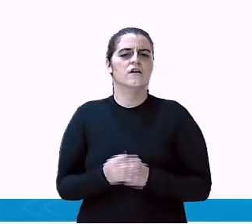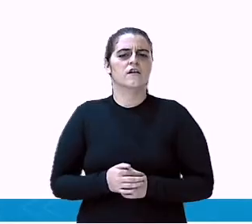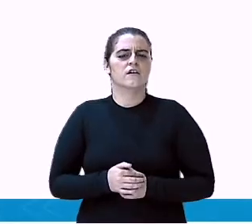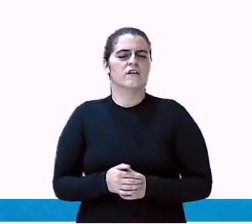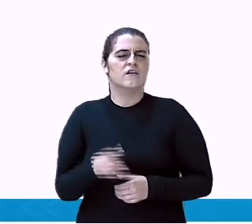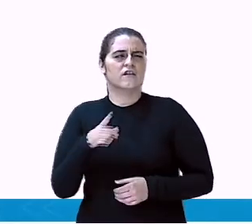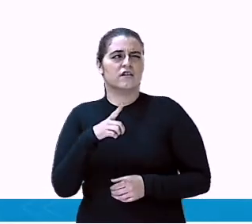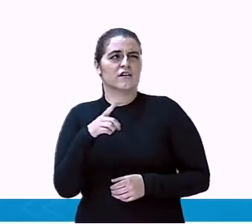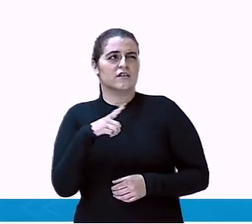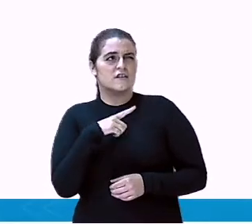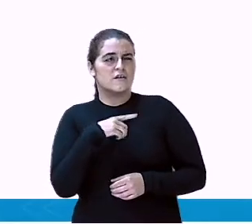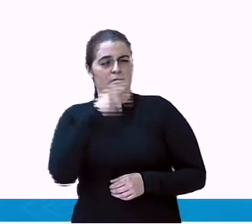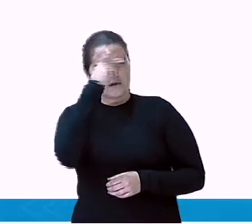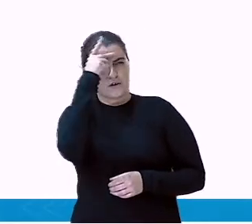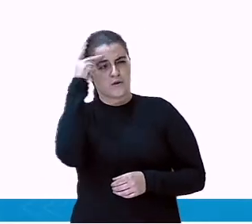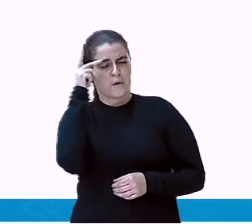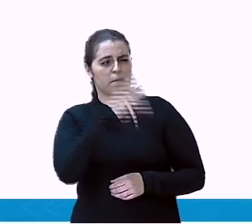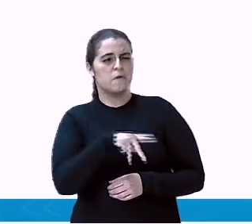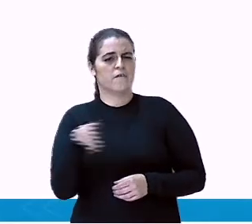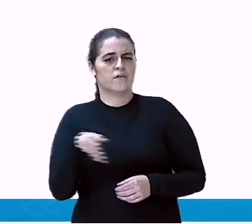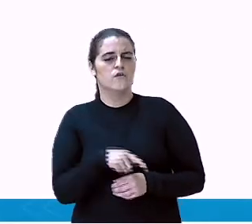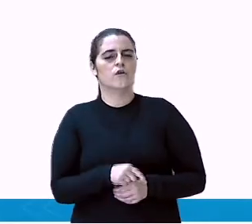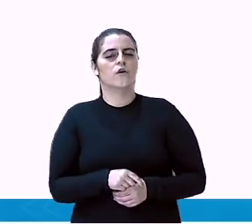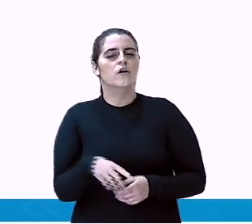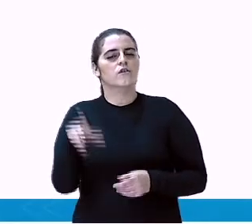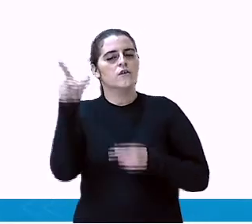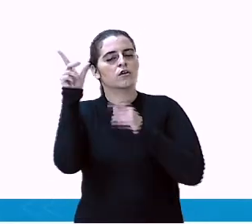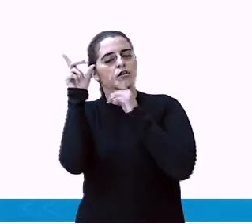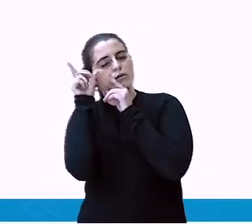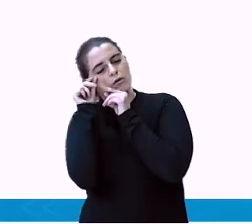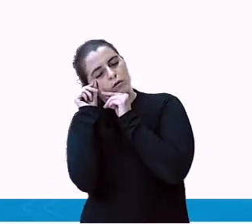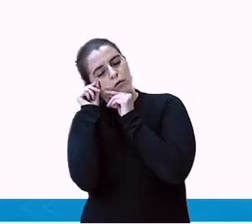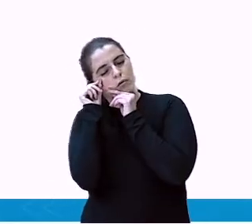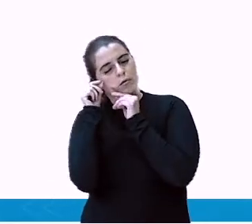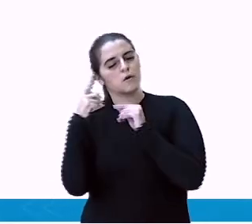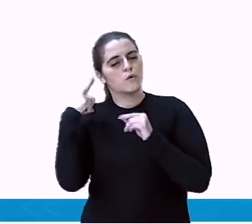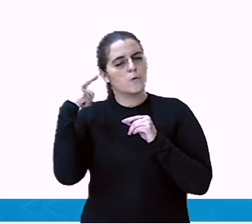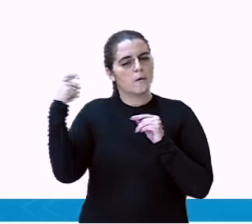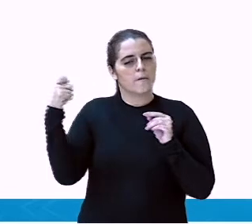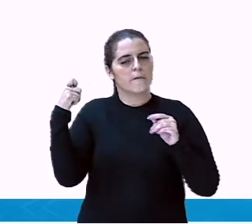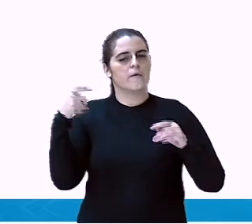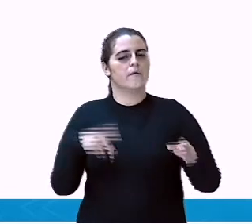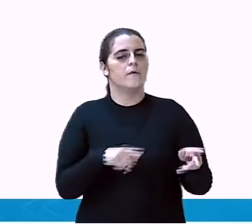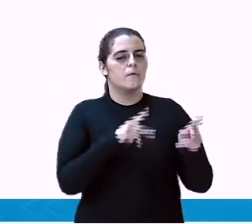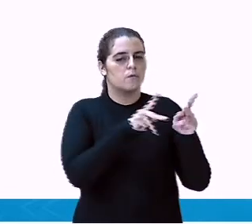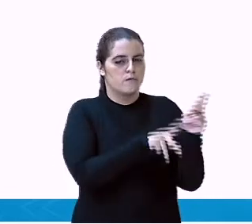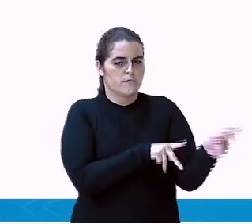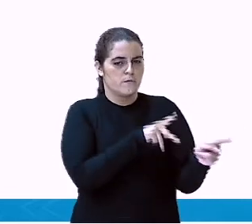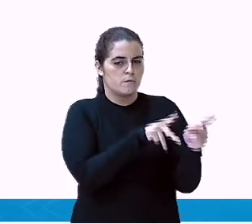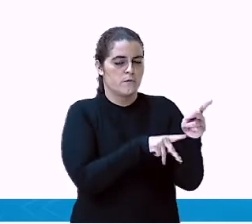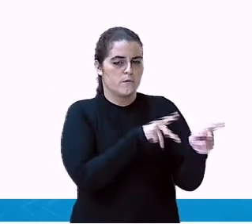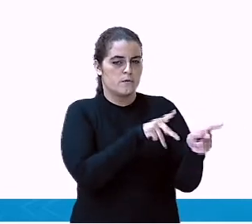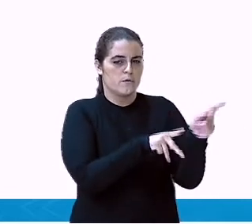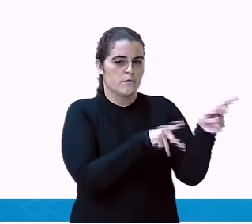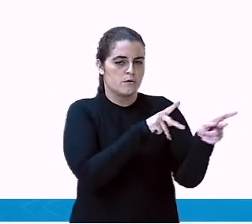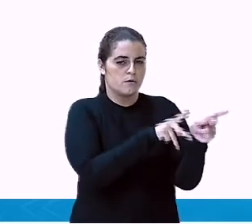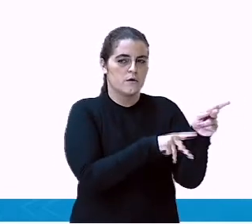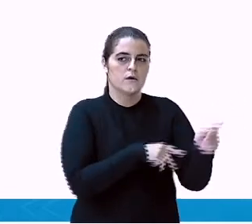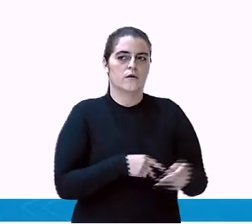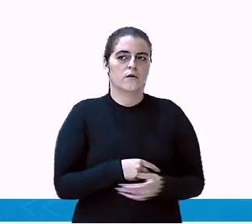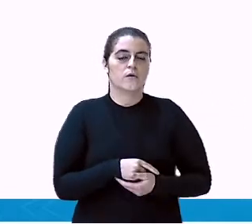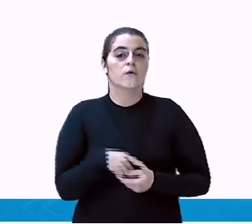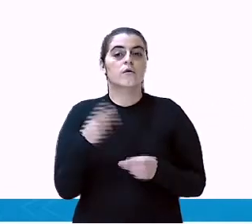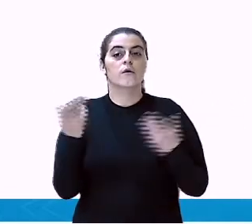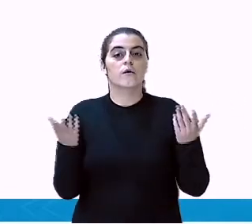fala comigo, professora, eu só durmo com o barulho do trem. Acostumou com o barulho do trem. Sabe qual barulho que eu acostumei